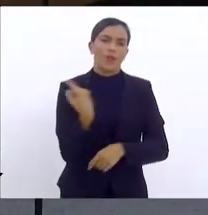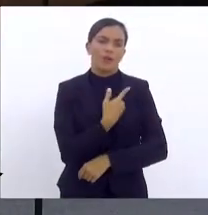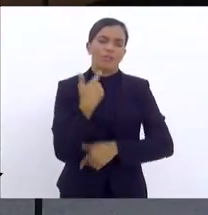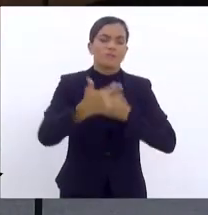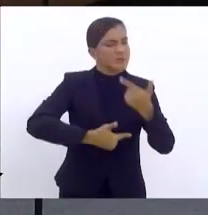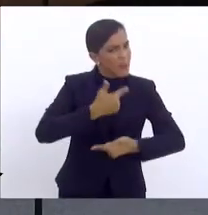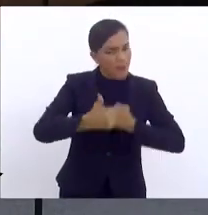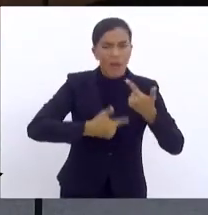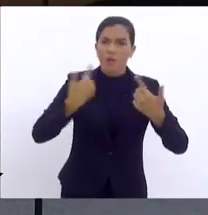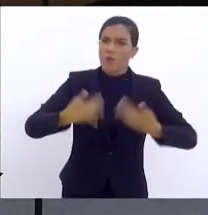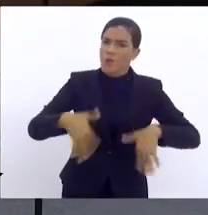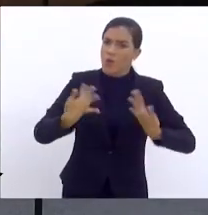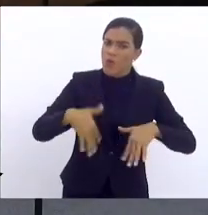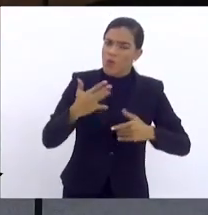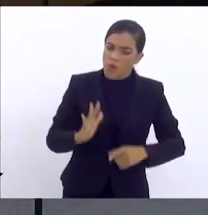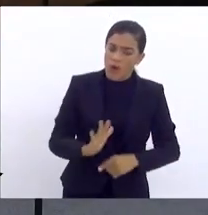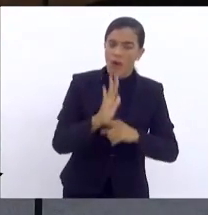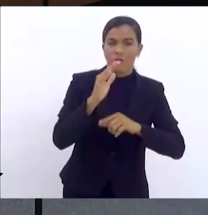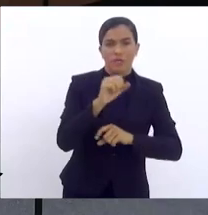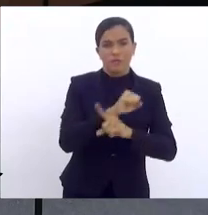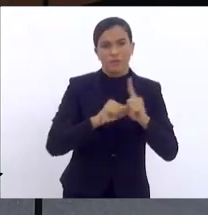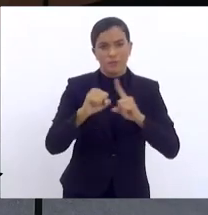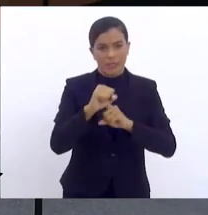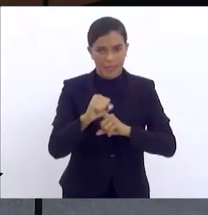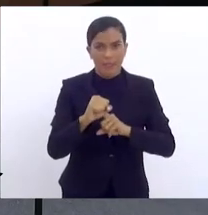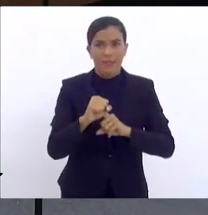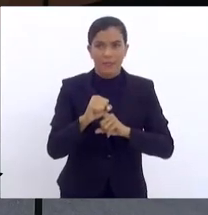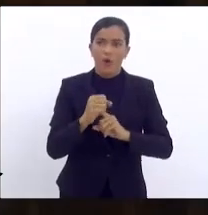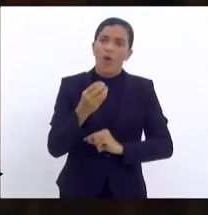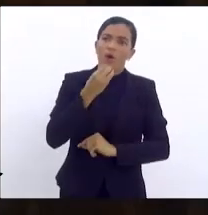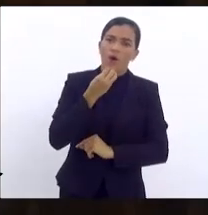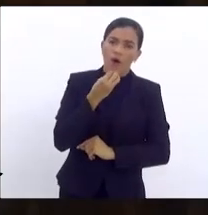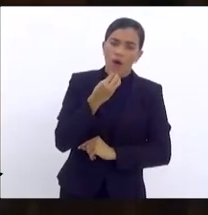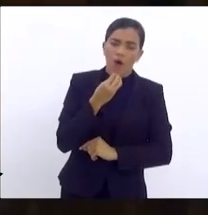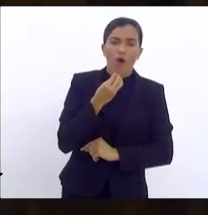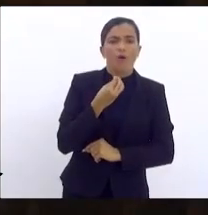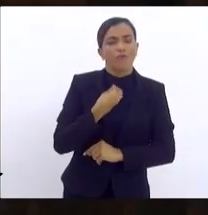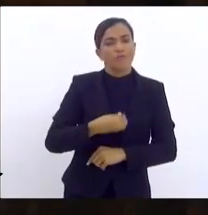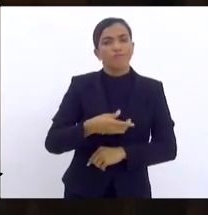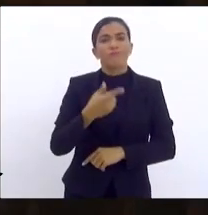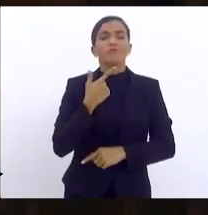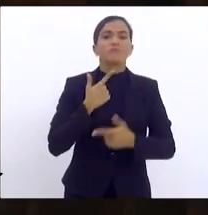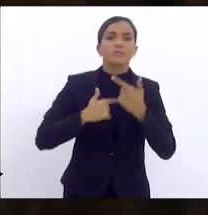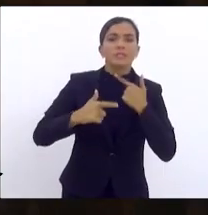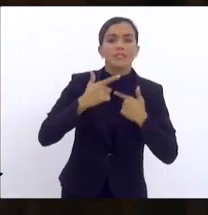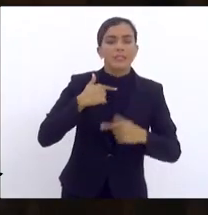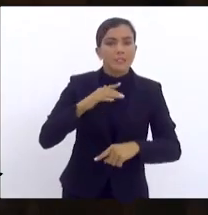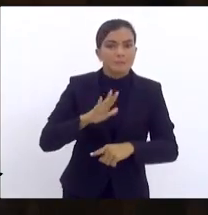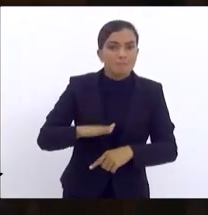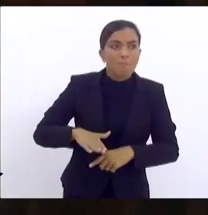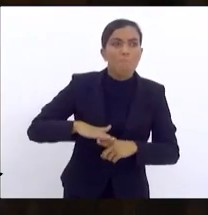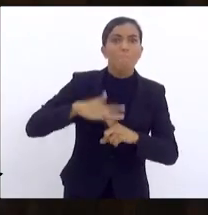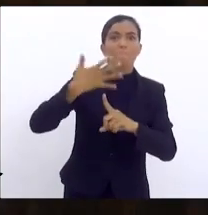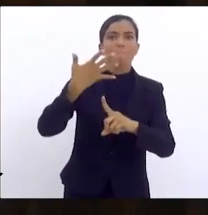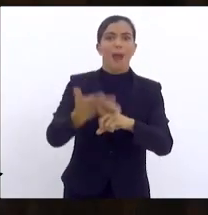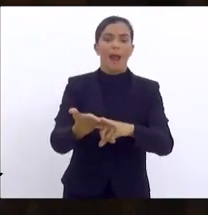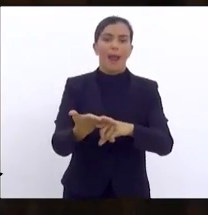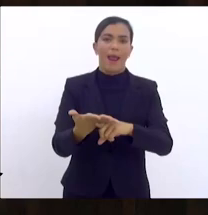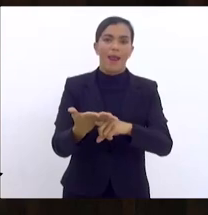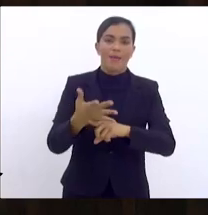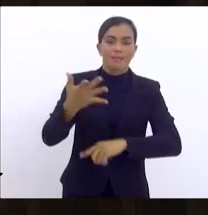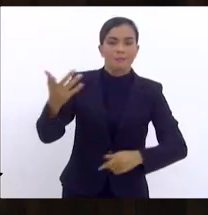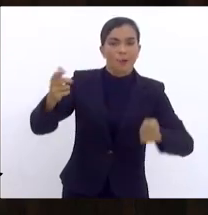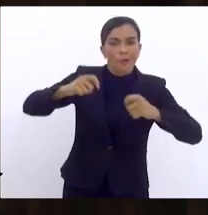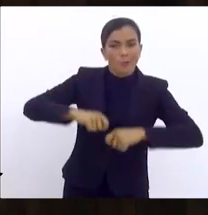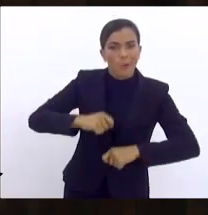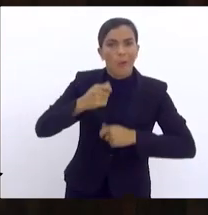muito em prol da sociedade muito lógico que gostaríamos de ter mais aportes Logístico para fazer um trabalho ainda melhor mas